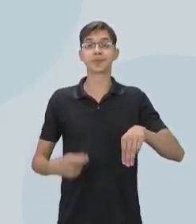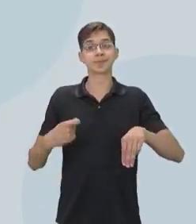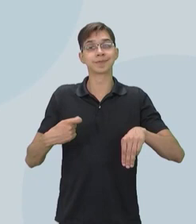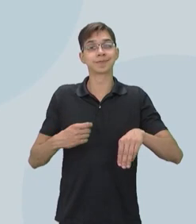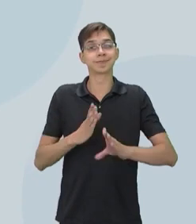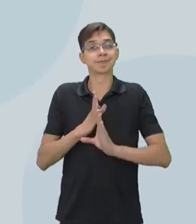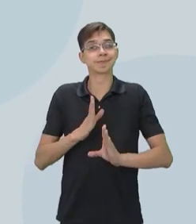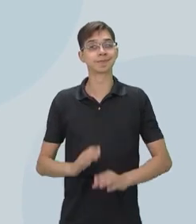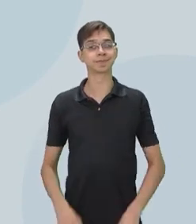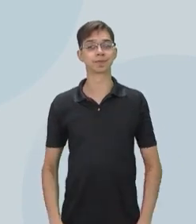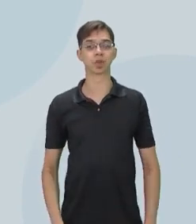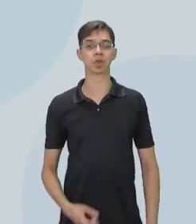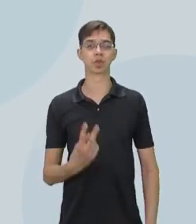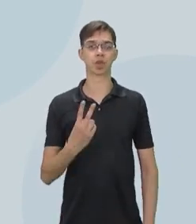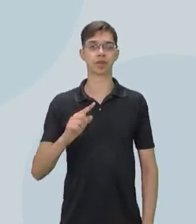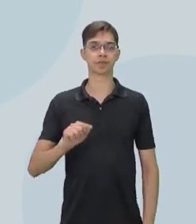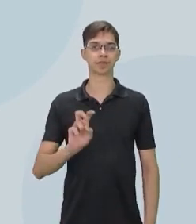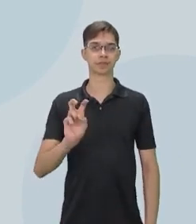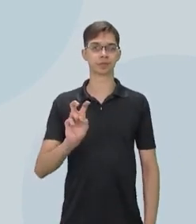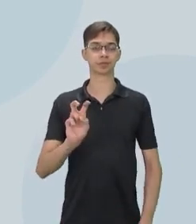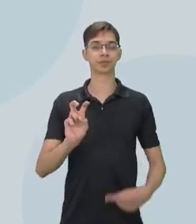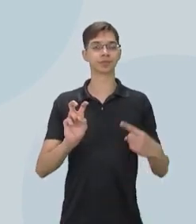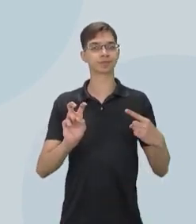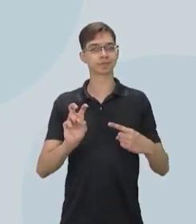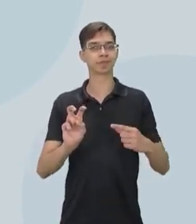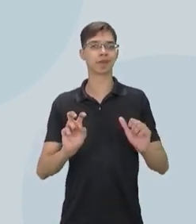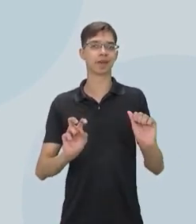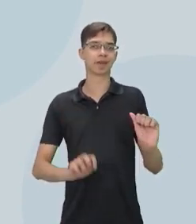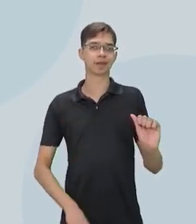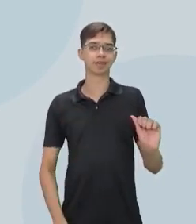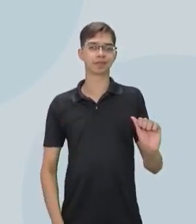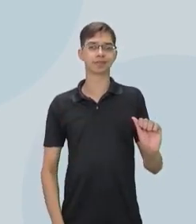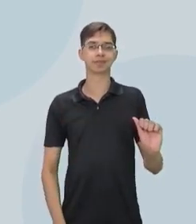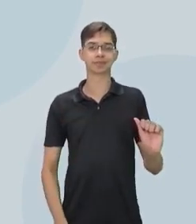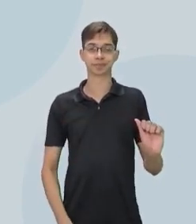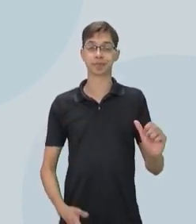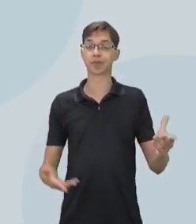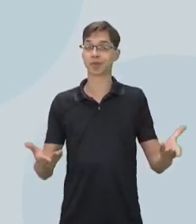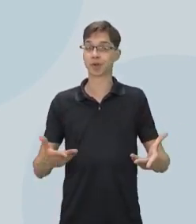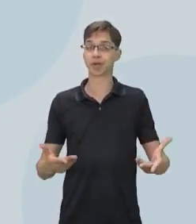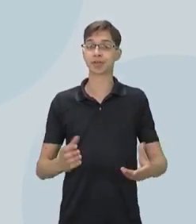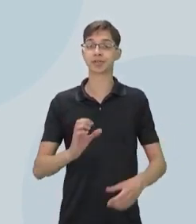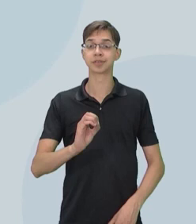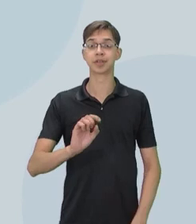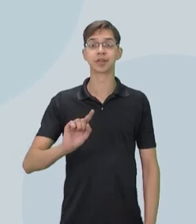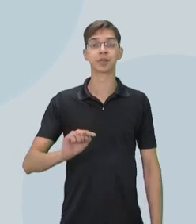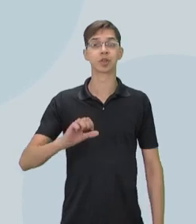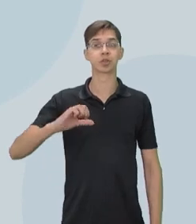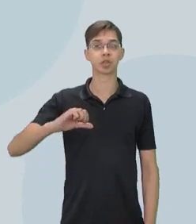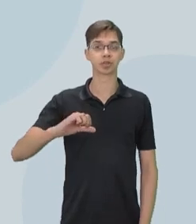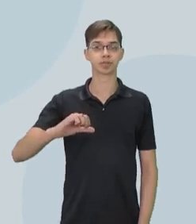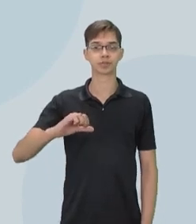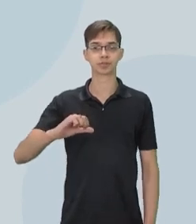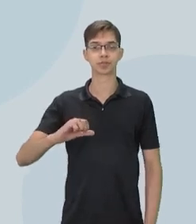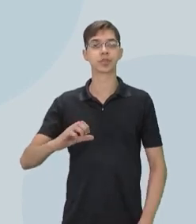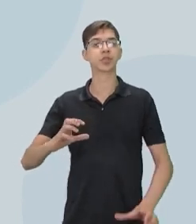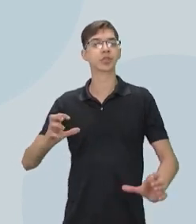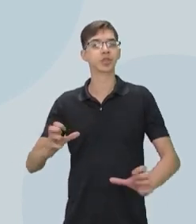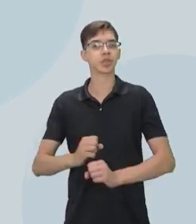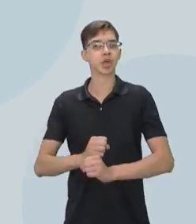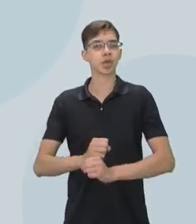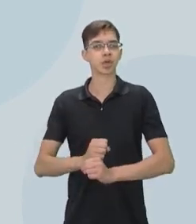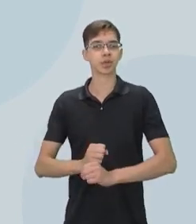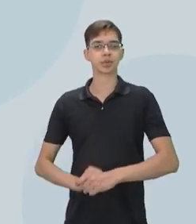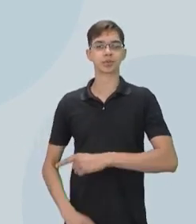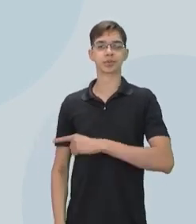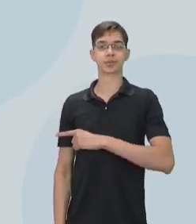A. Vou fazer a continha, deu 0,9. Se eu somar aqui, ó, se